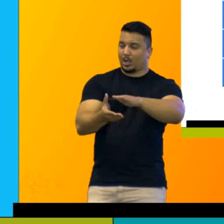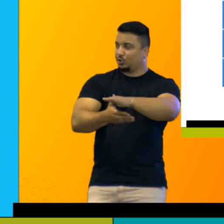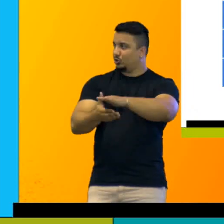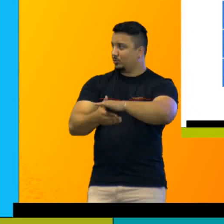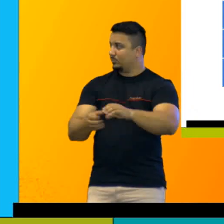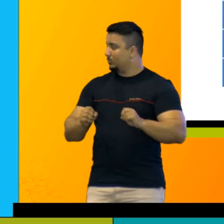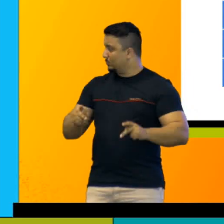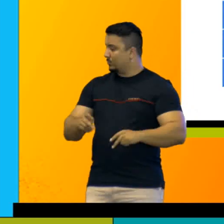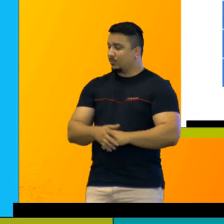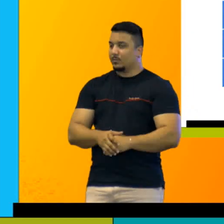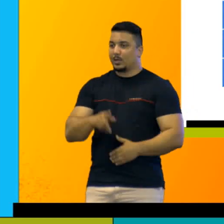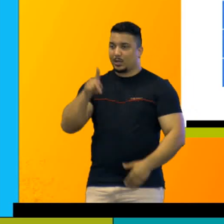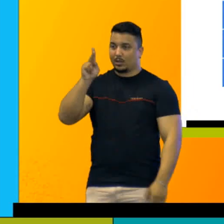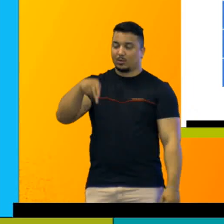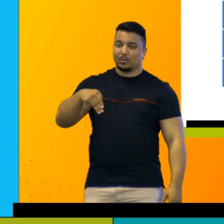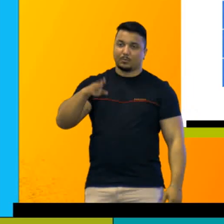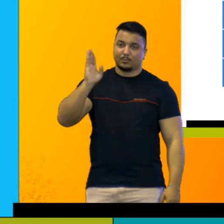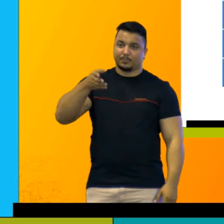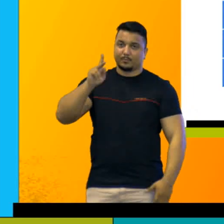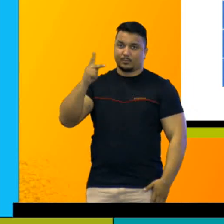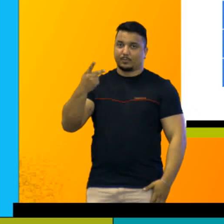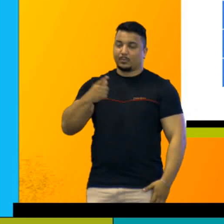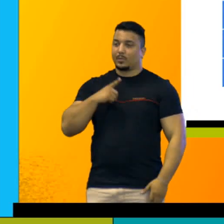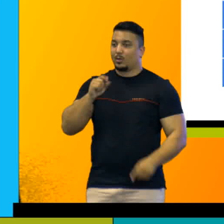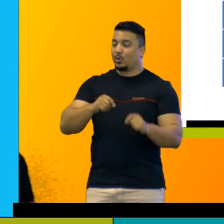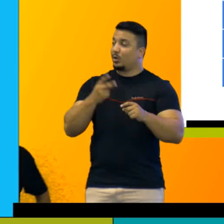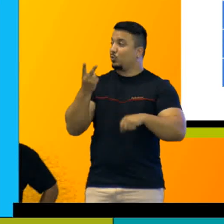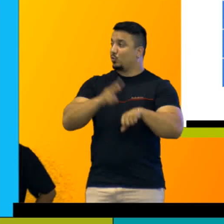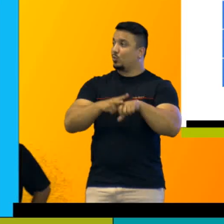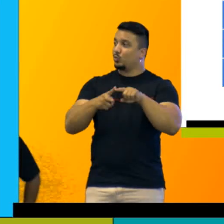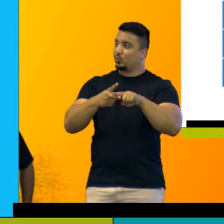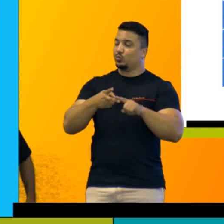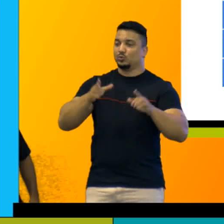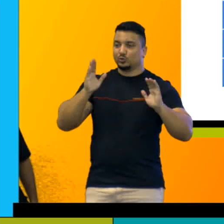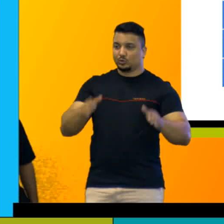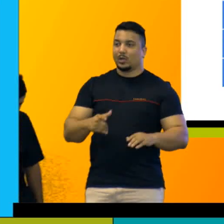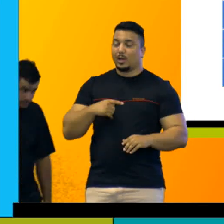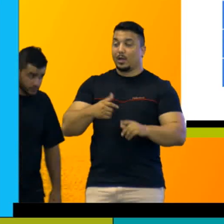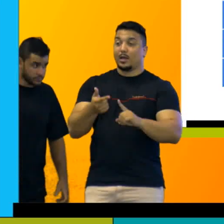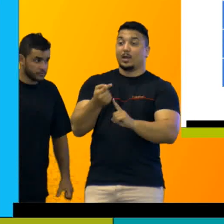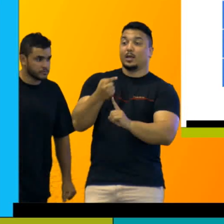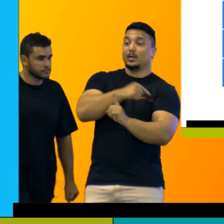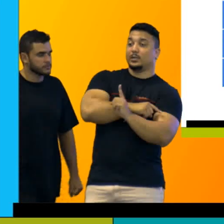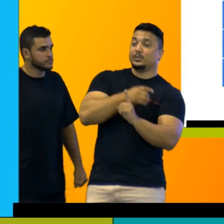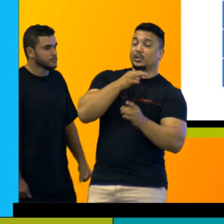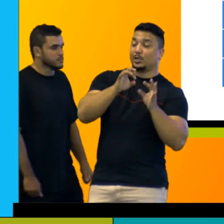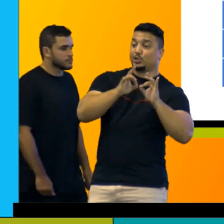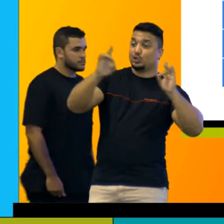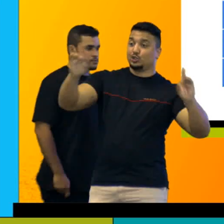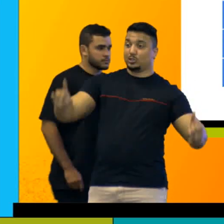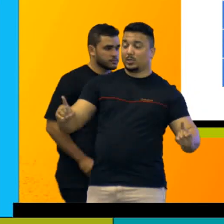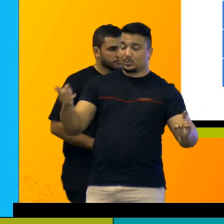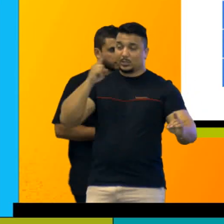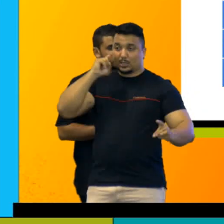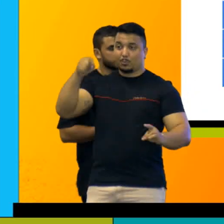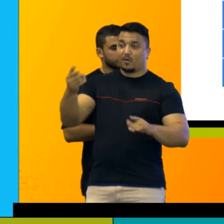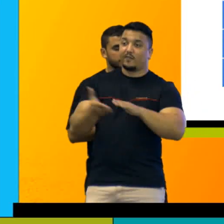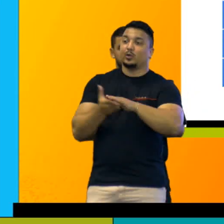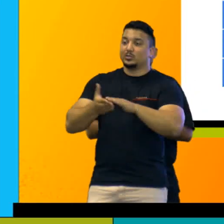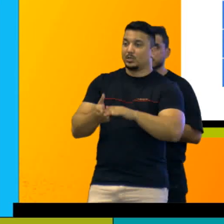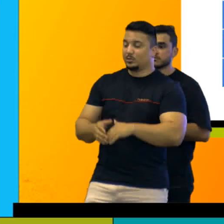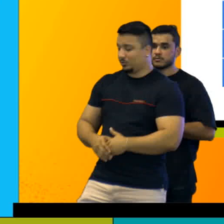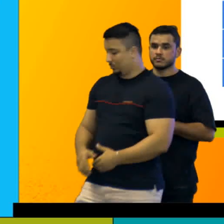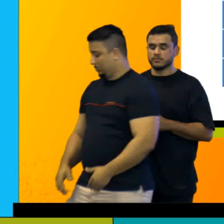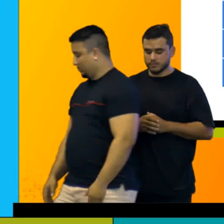velocidades em quilômetro por hora. Então ele já me deu 2 coisas aí. Anteriormente ele me deu a distância. Distância do